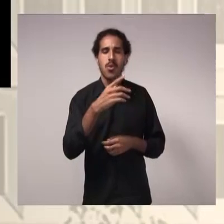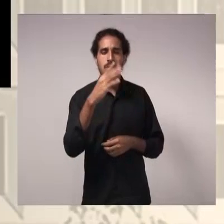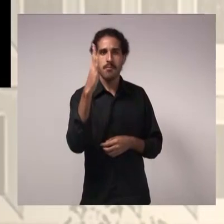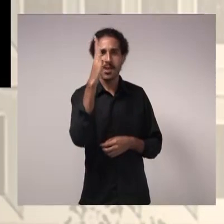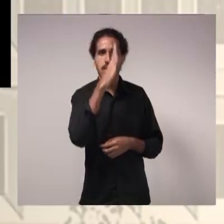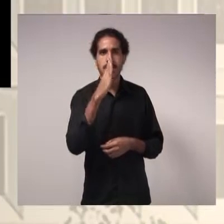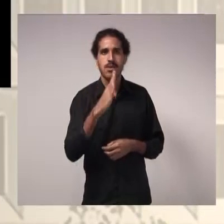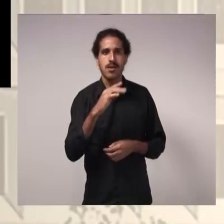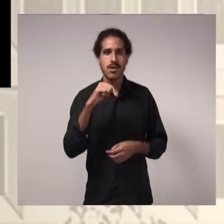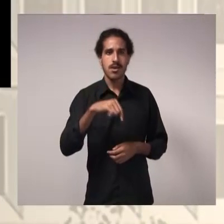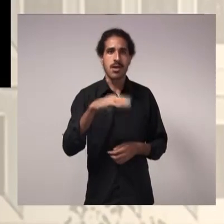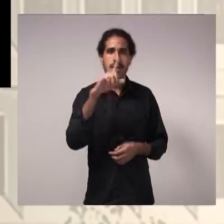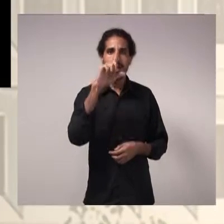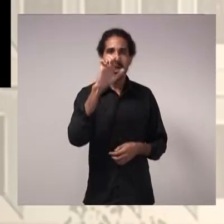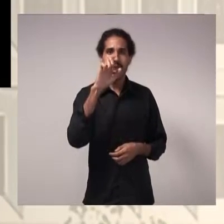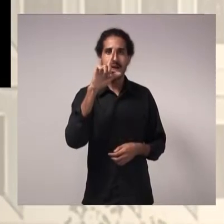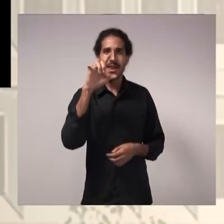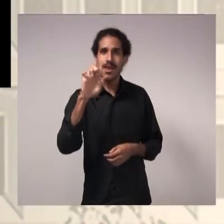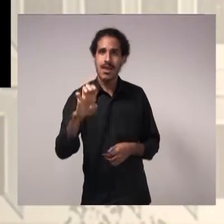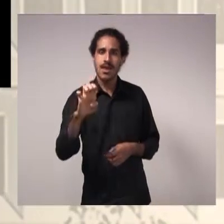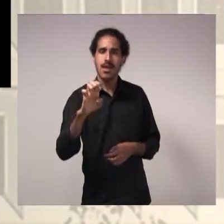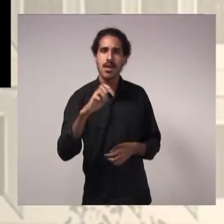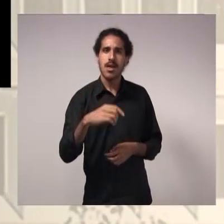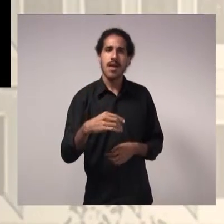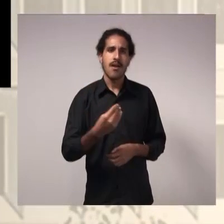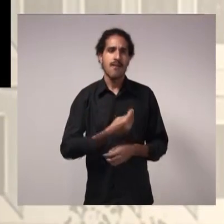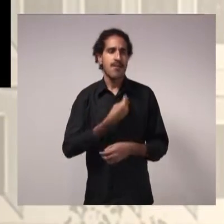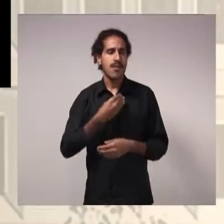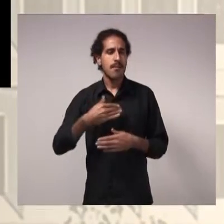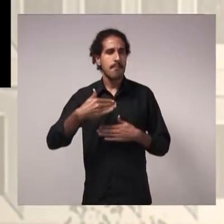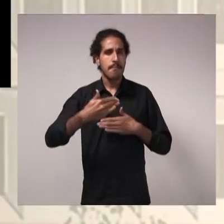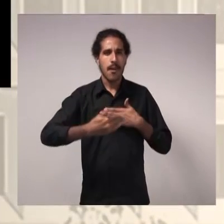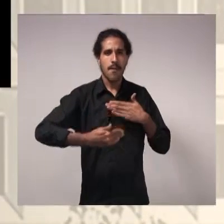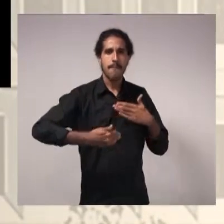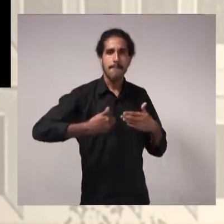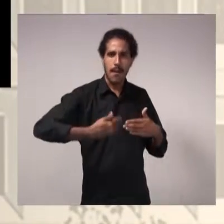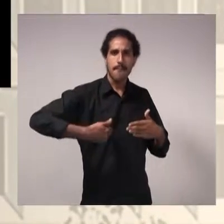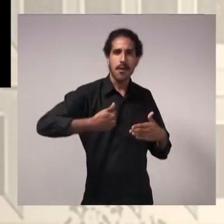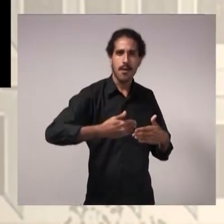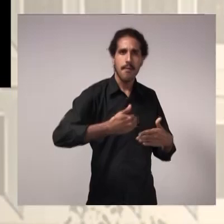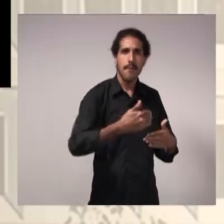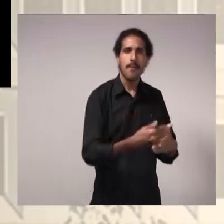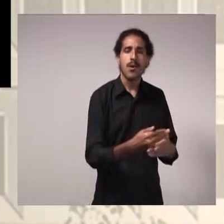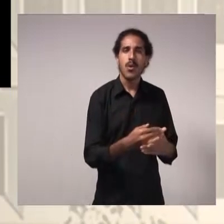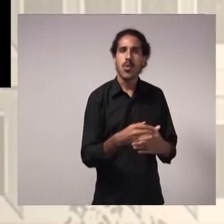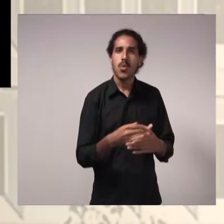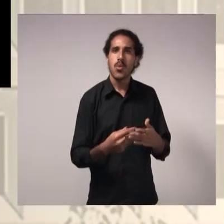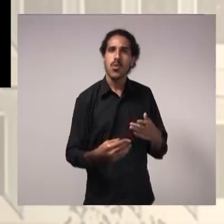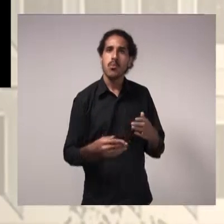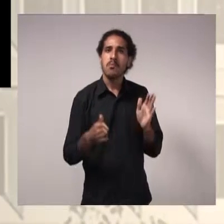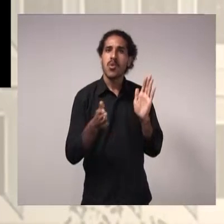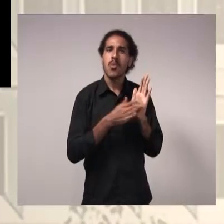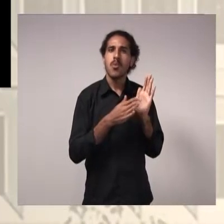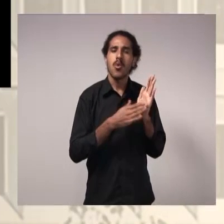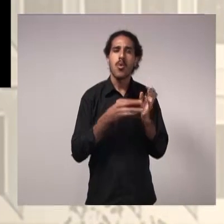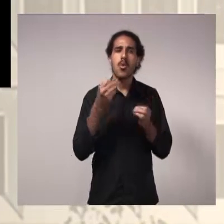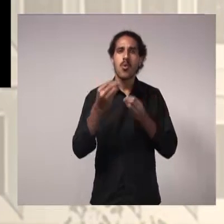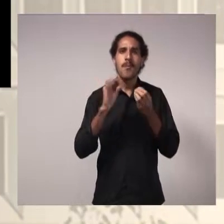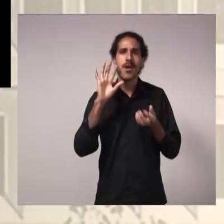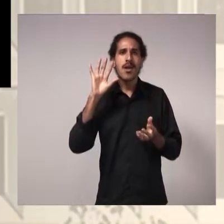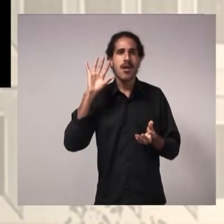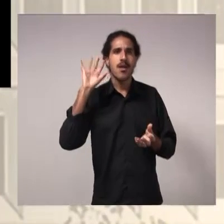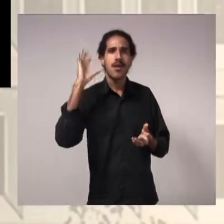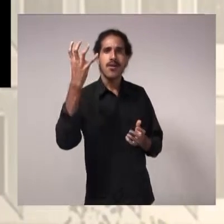Lelé, né, que durante toda a sua carreira foi ousado em propor soluções no